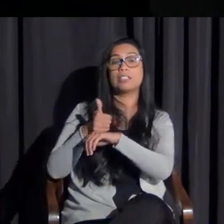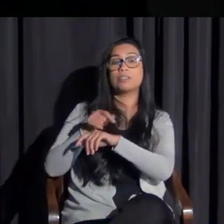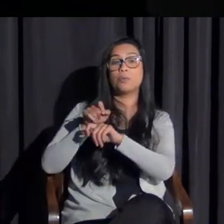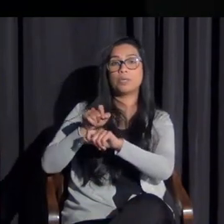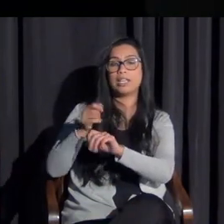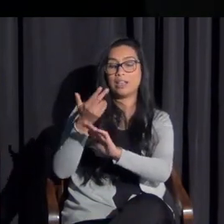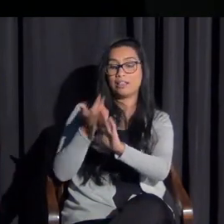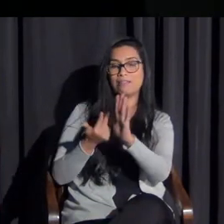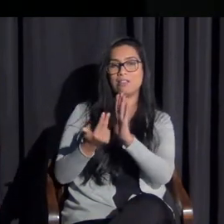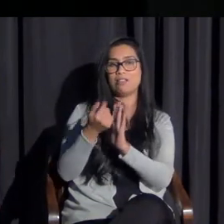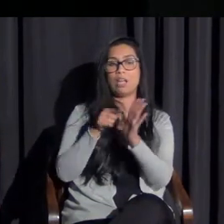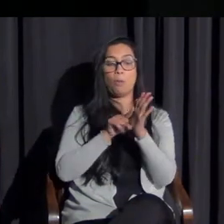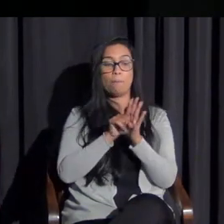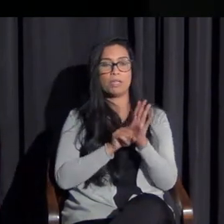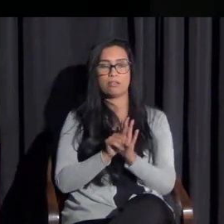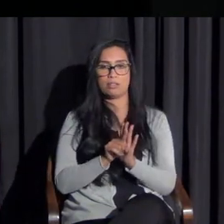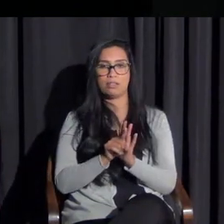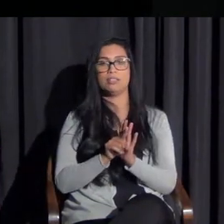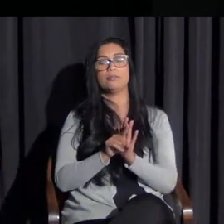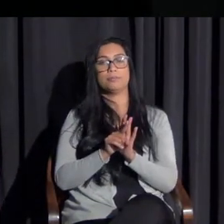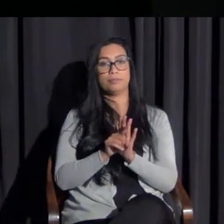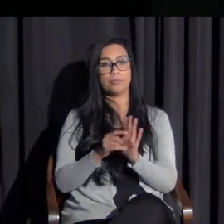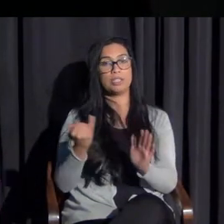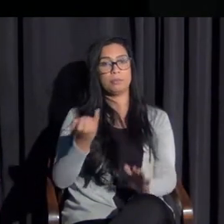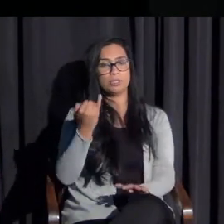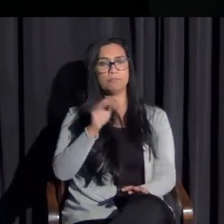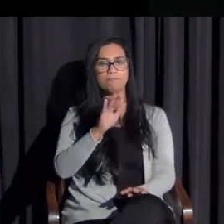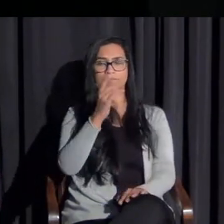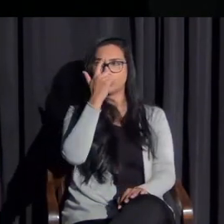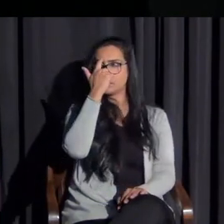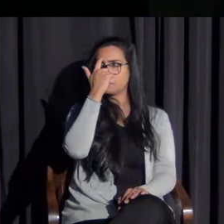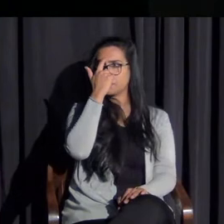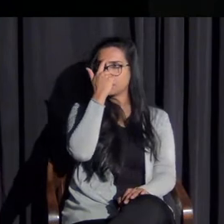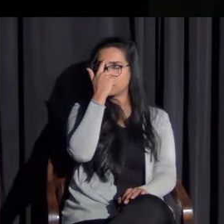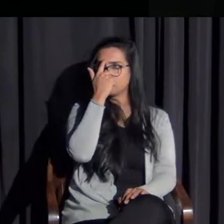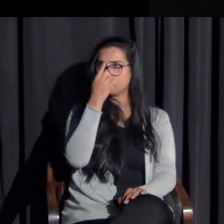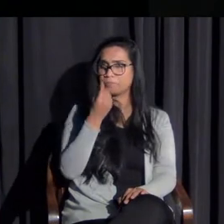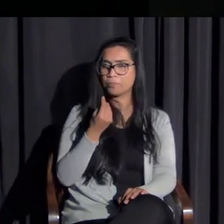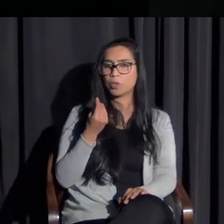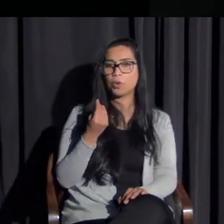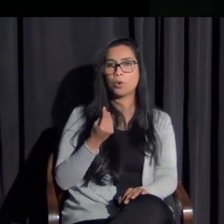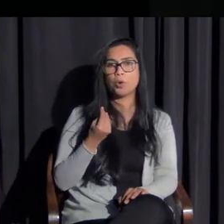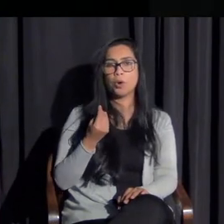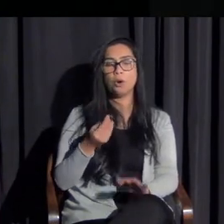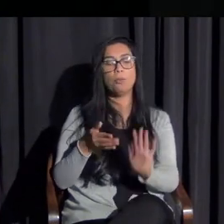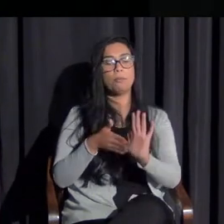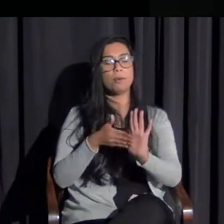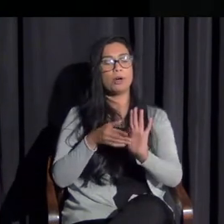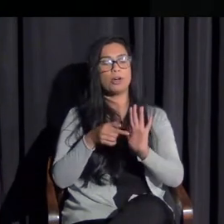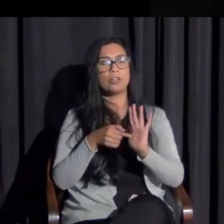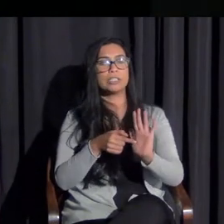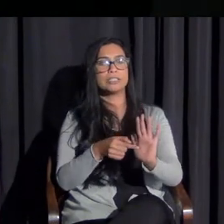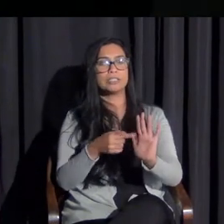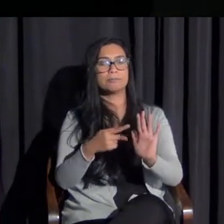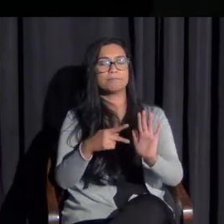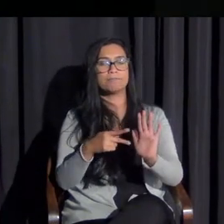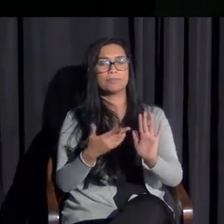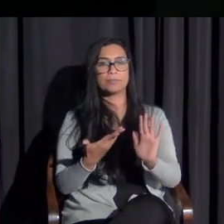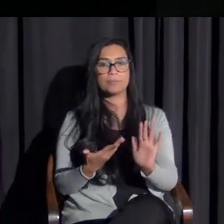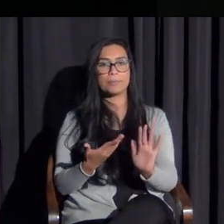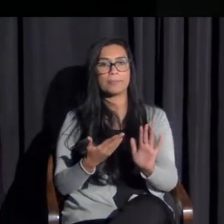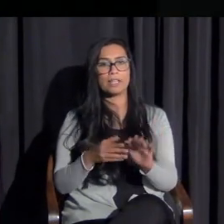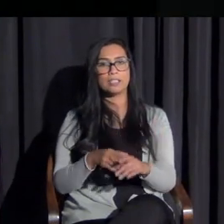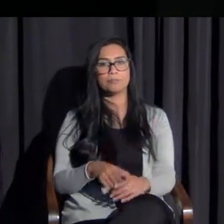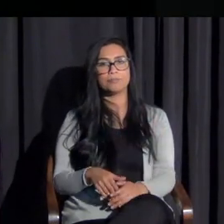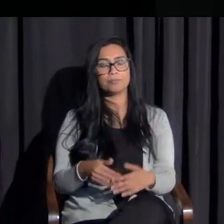tem um certo, tem bastante interesse, mas fico pensando, a partir do que ele propõe, há que debruçar-se sobre os